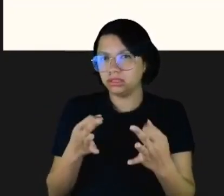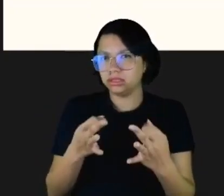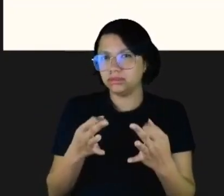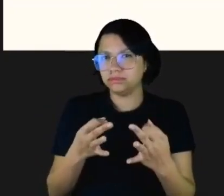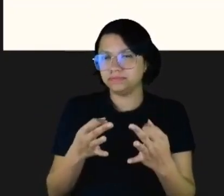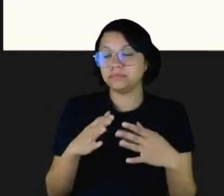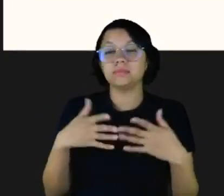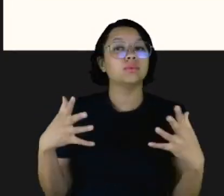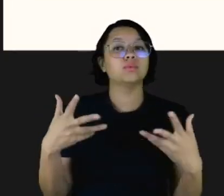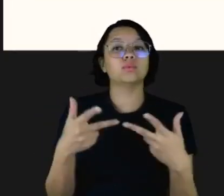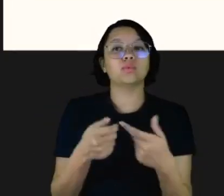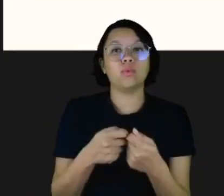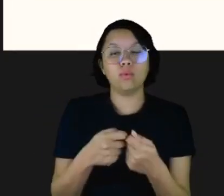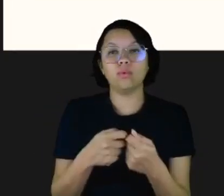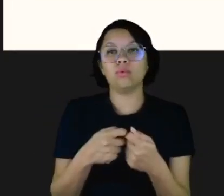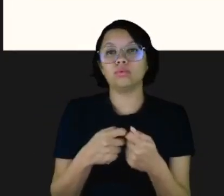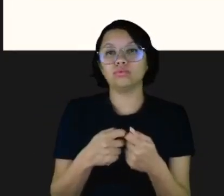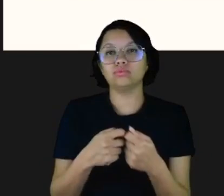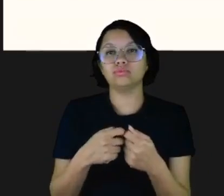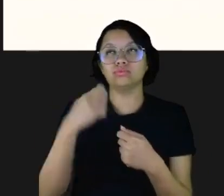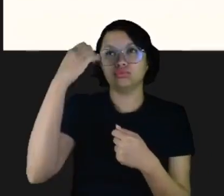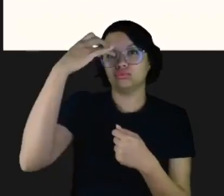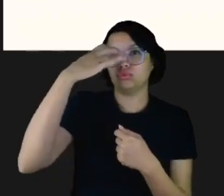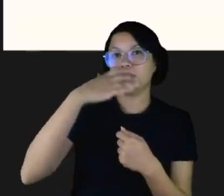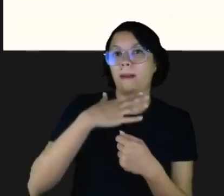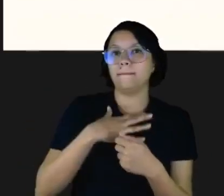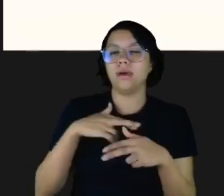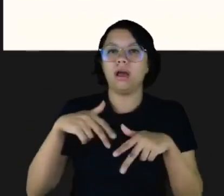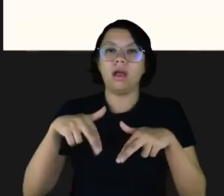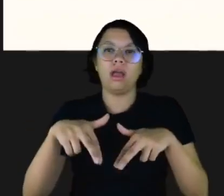Então, tudo isso, né, tomar banho, andar